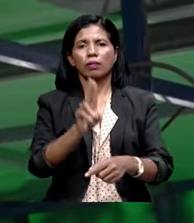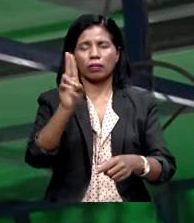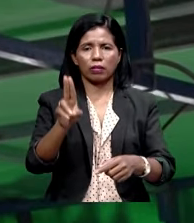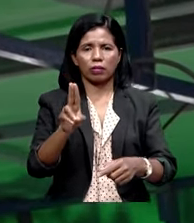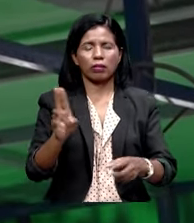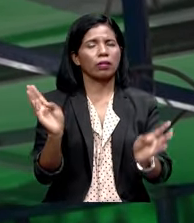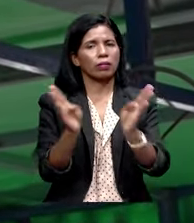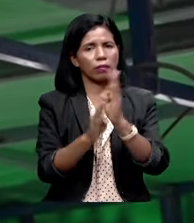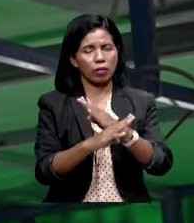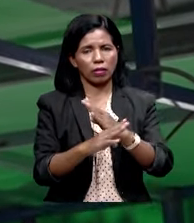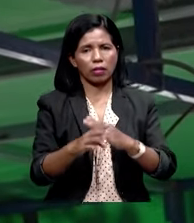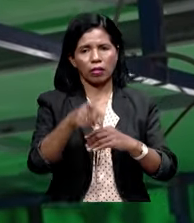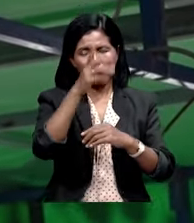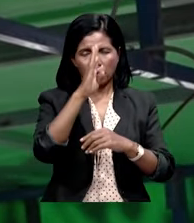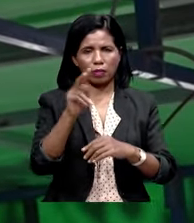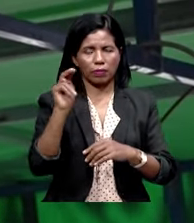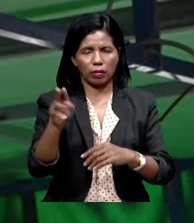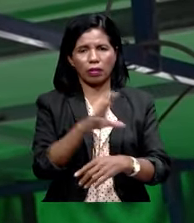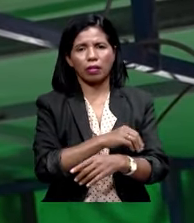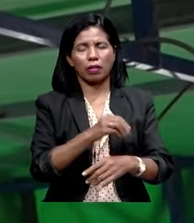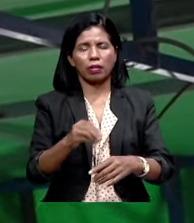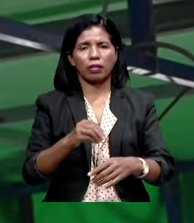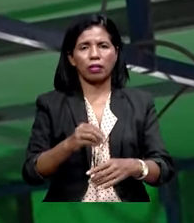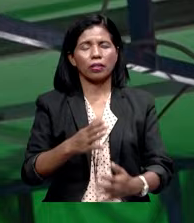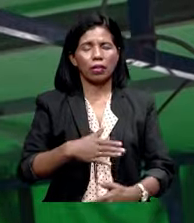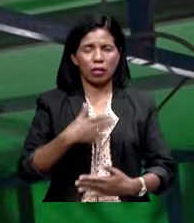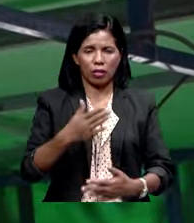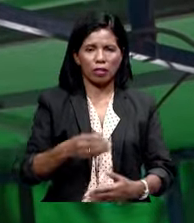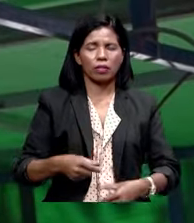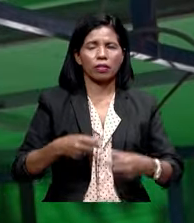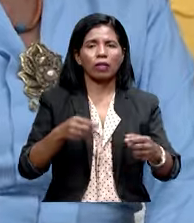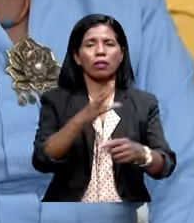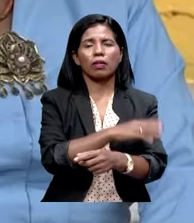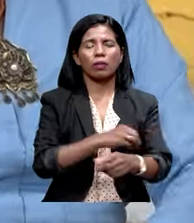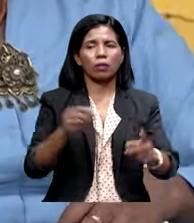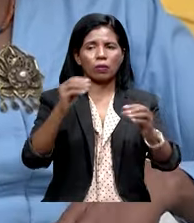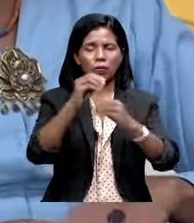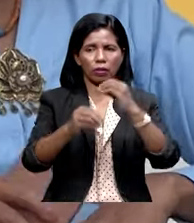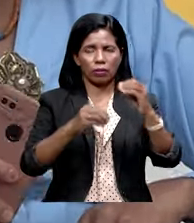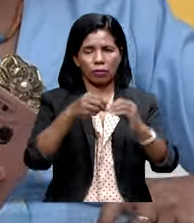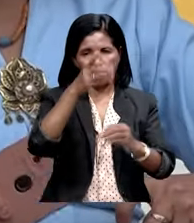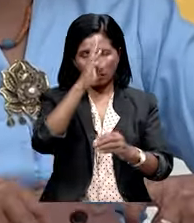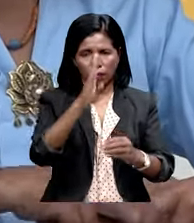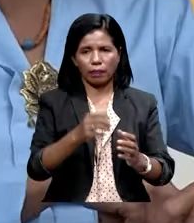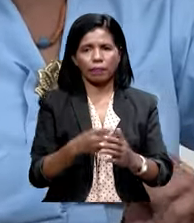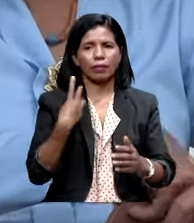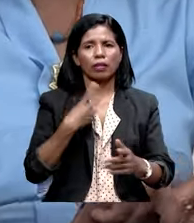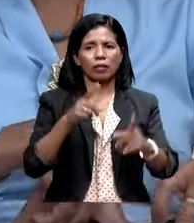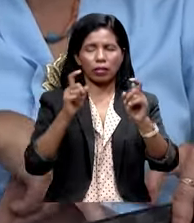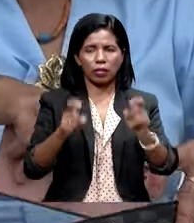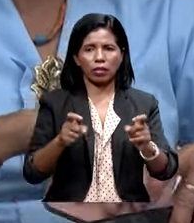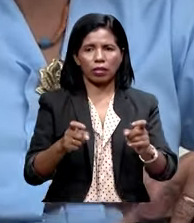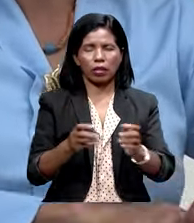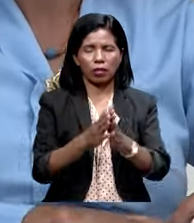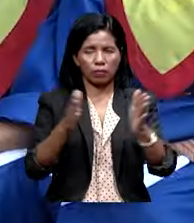odissa instrumento, Roma, nian, atu haklake, no fossassin, conava, no Roma, grasi. Ita tem que rabot, ita